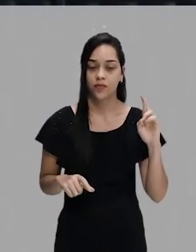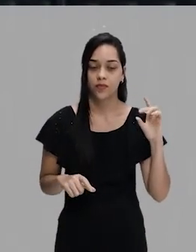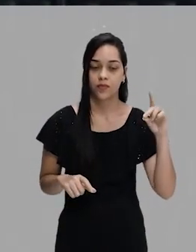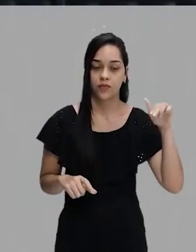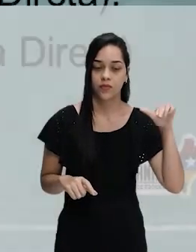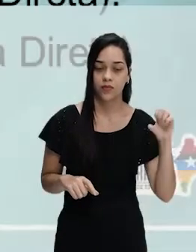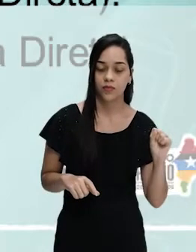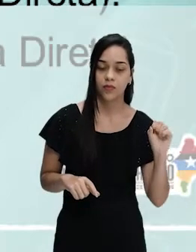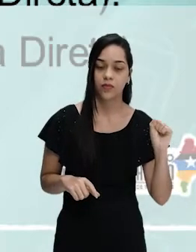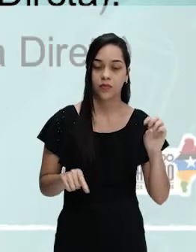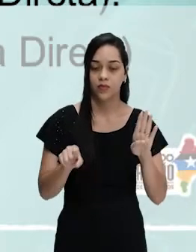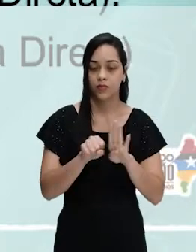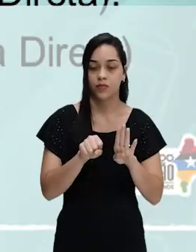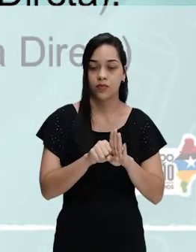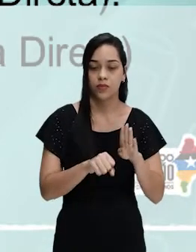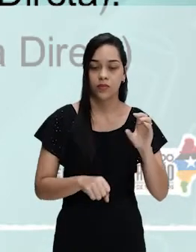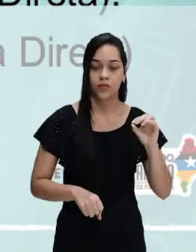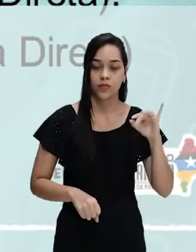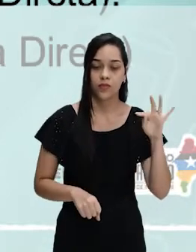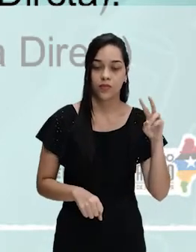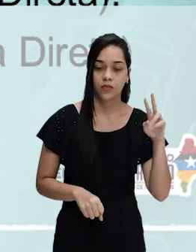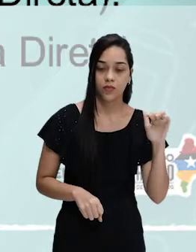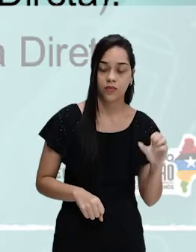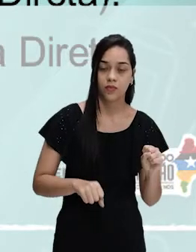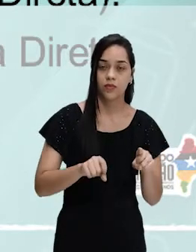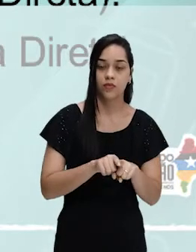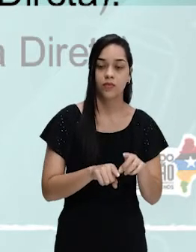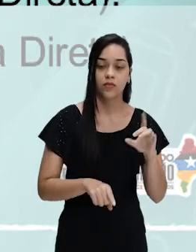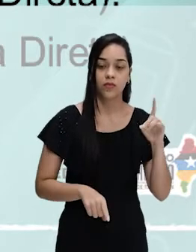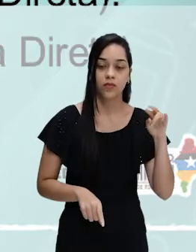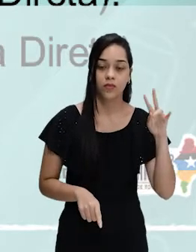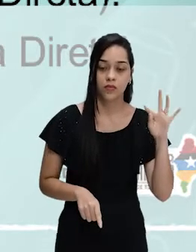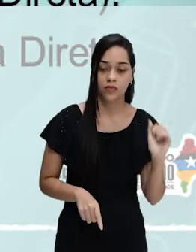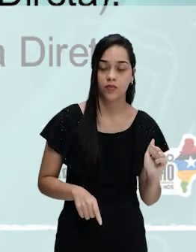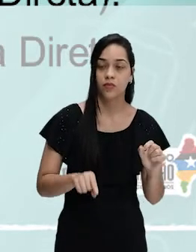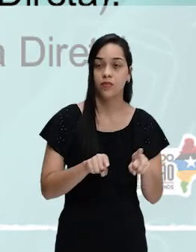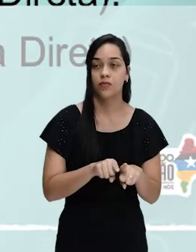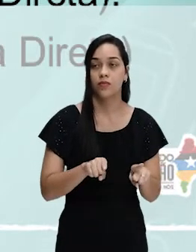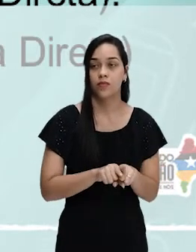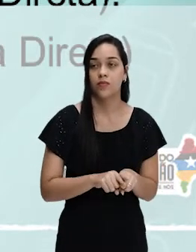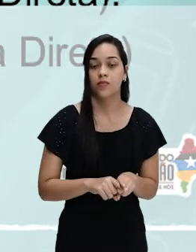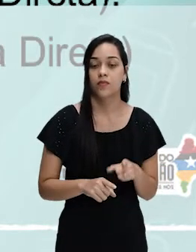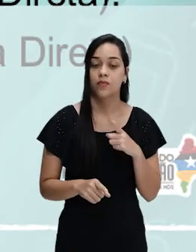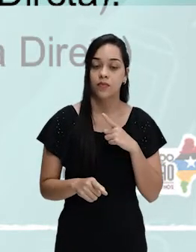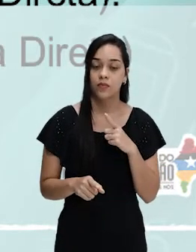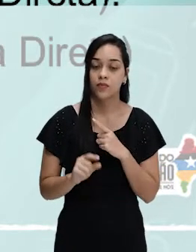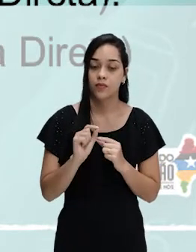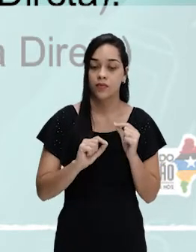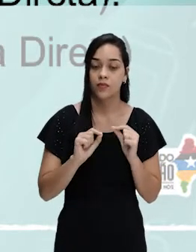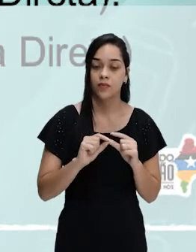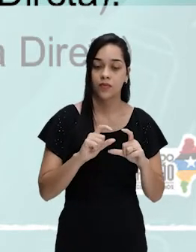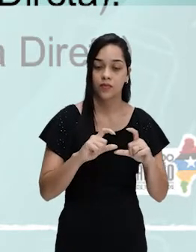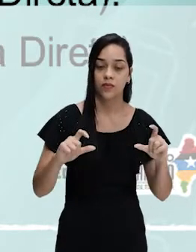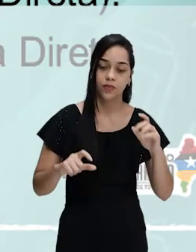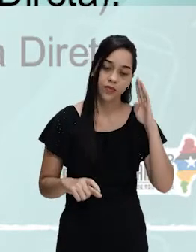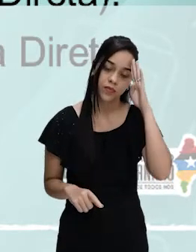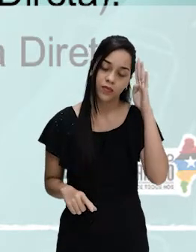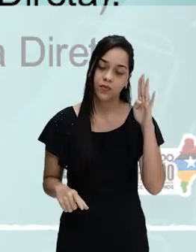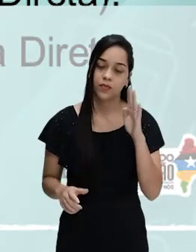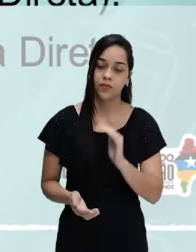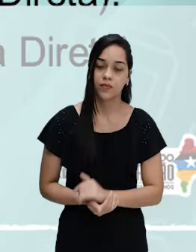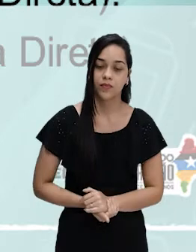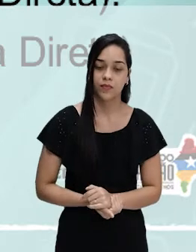objetivas, diretas. Se você entendeu a indireta, você vai entender a direta também. Vão exercer função de objeto direto do verbo da